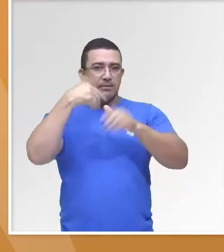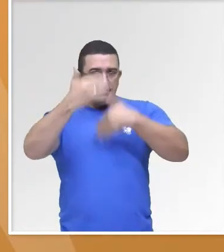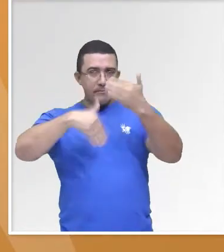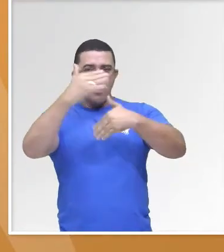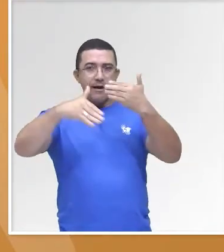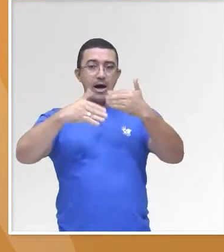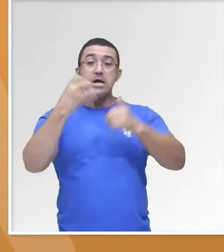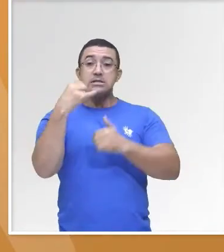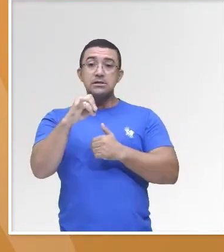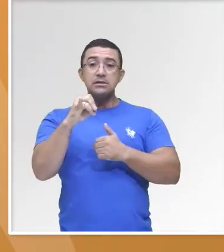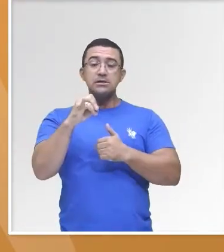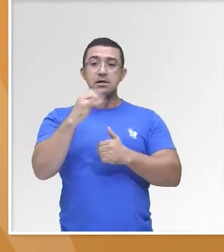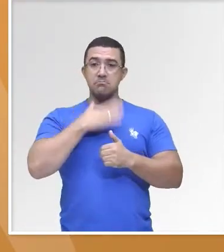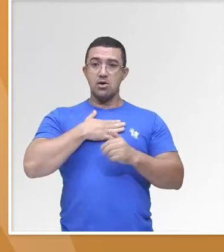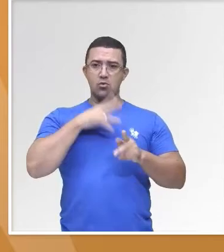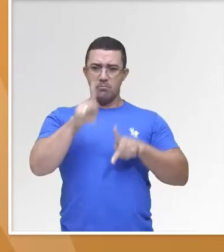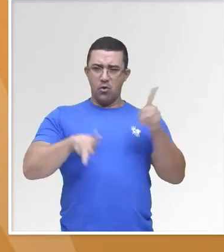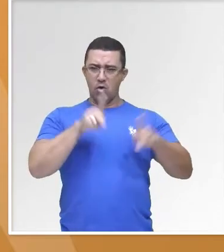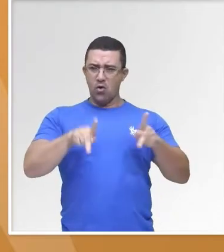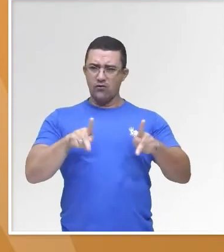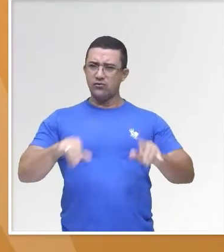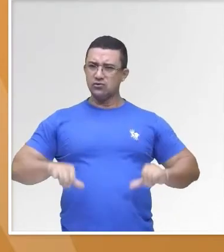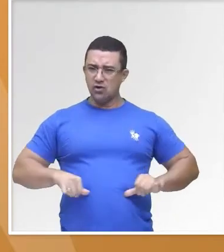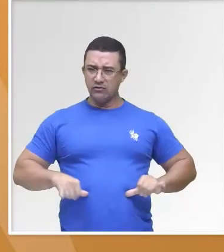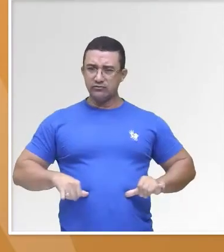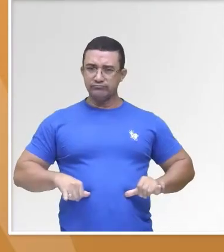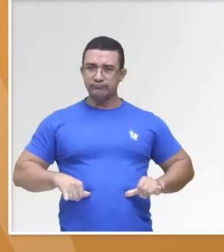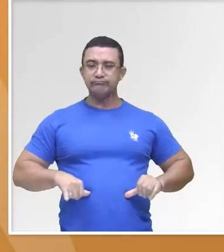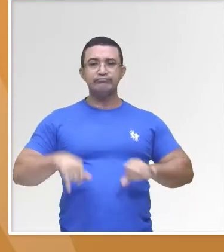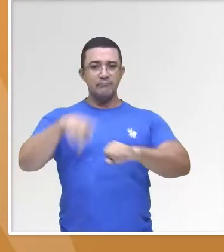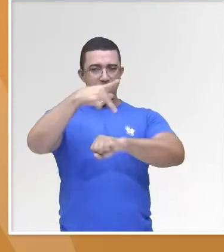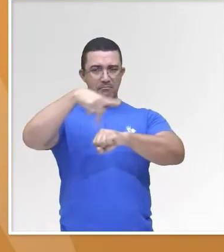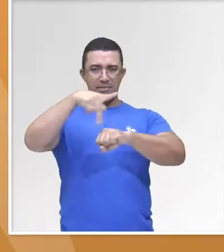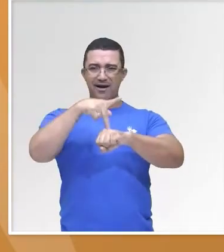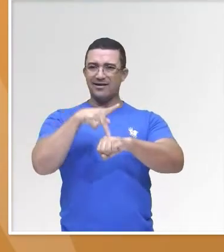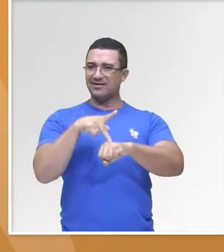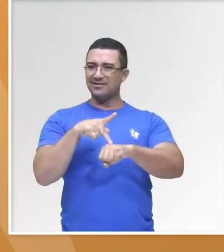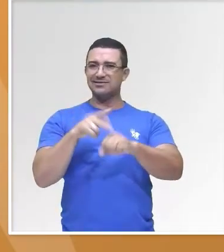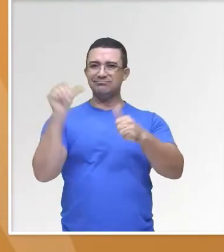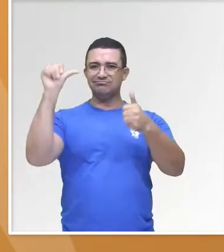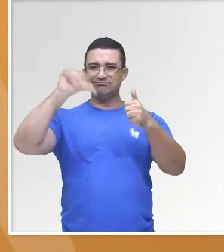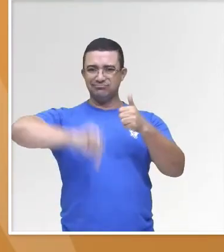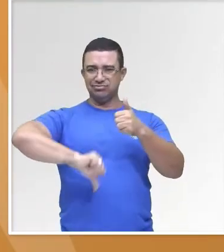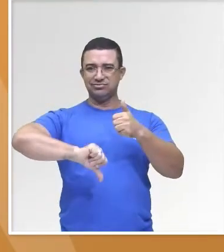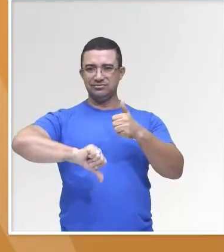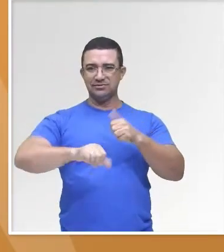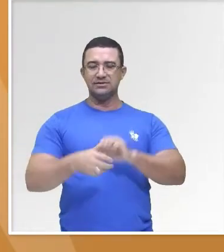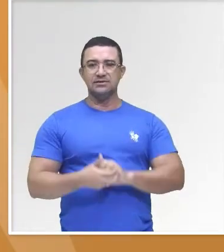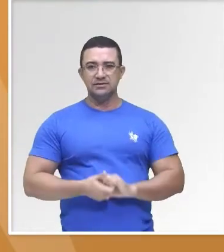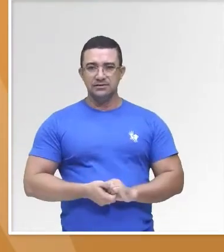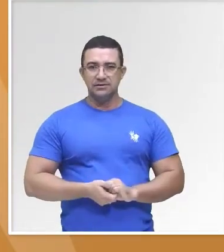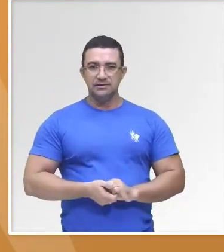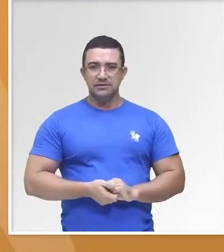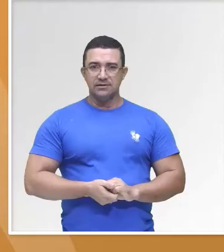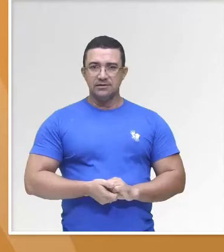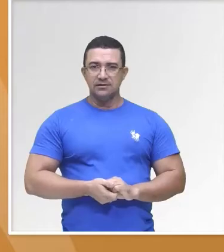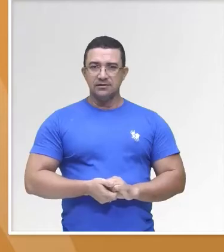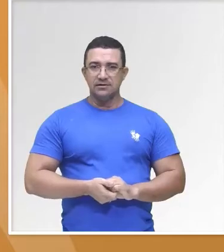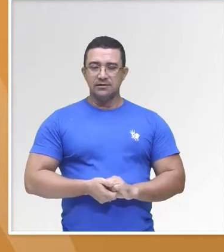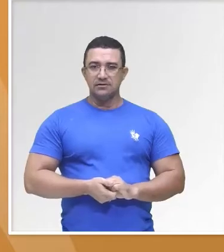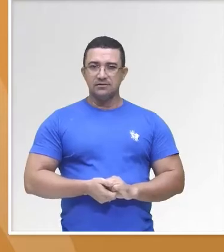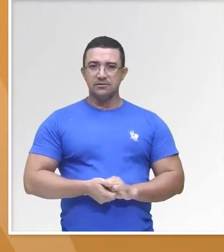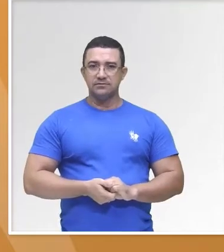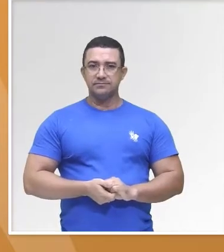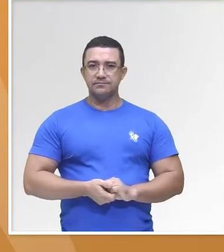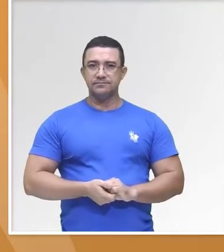o meu povo sofre, o meu país não cresce. Olha que bacana. Então, isso